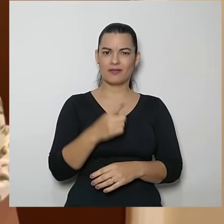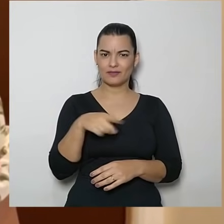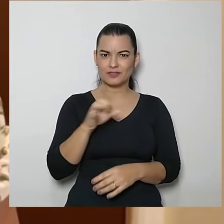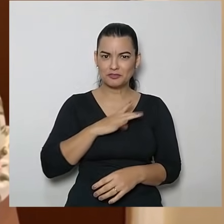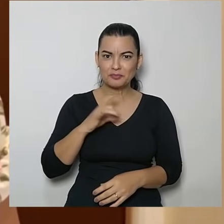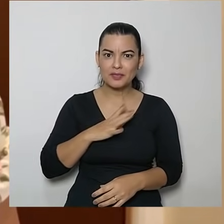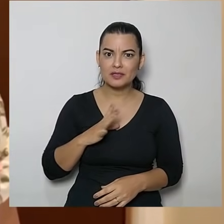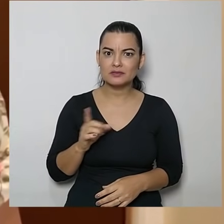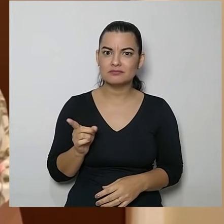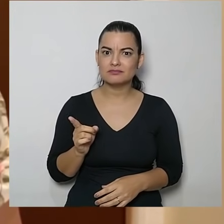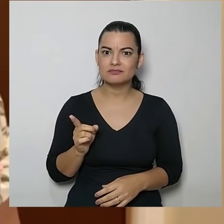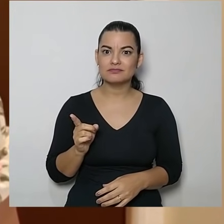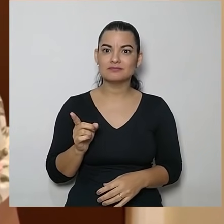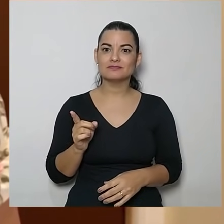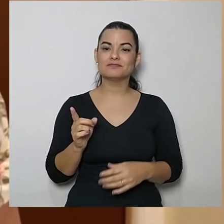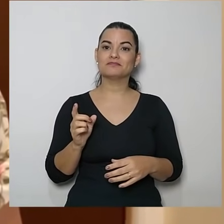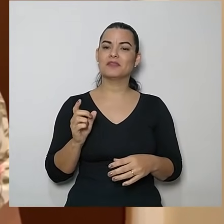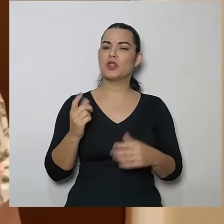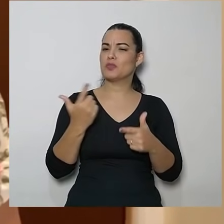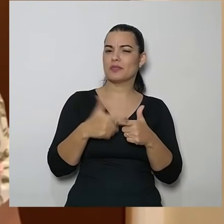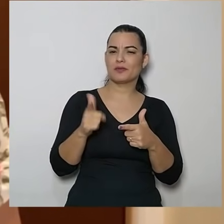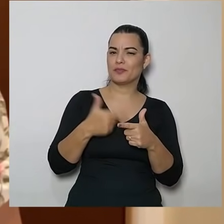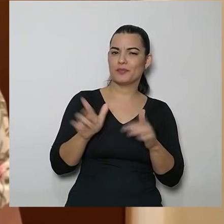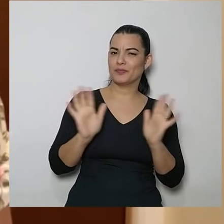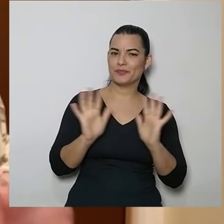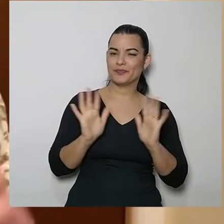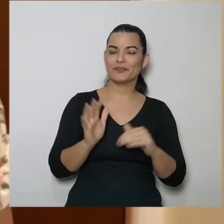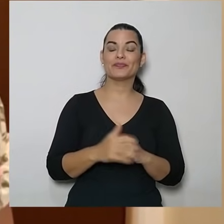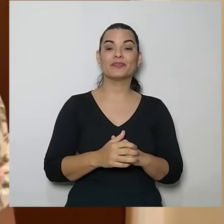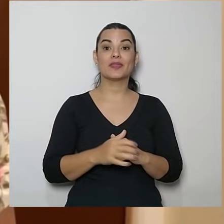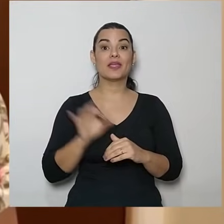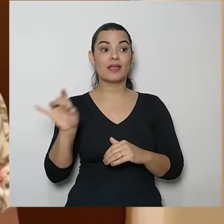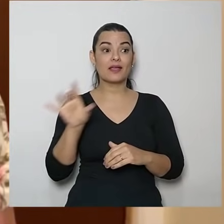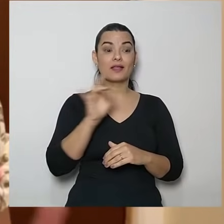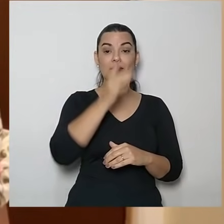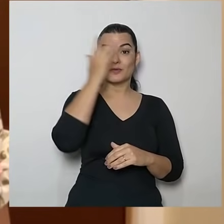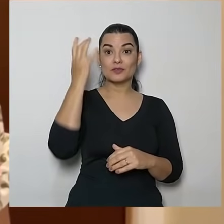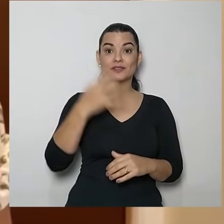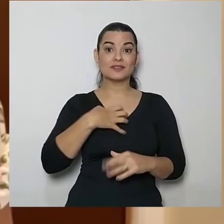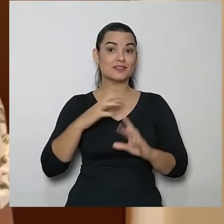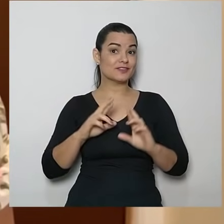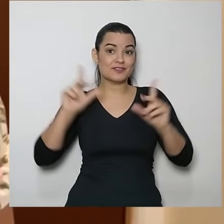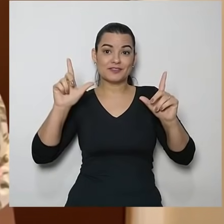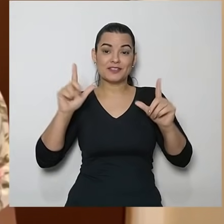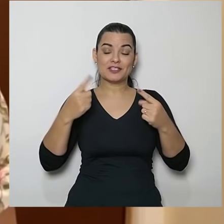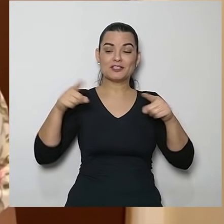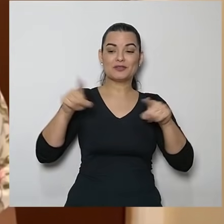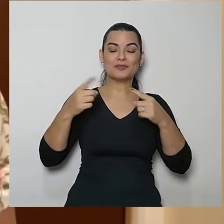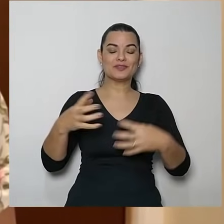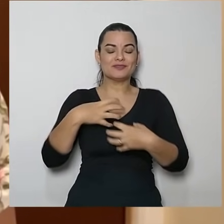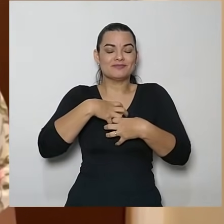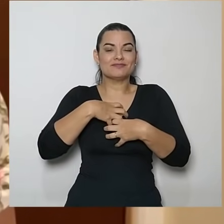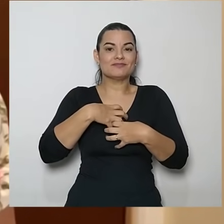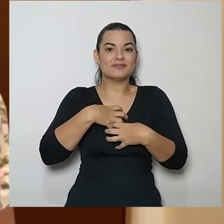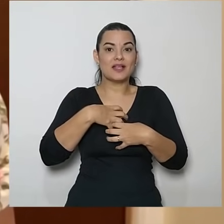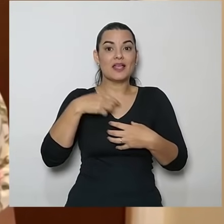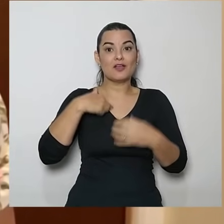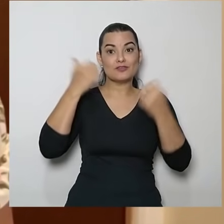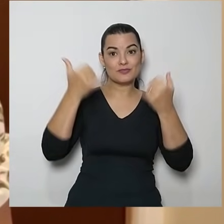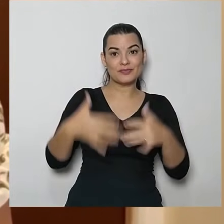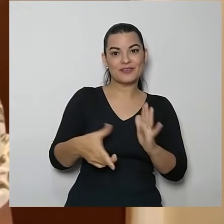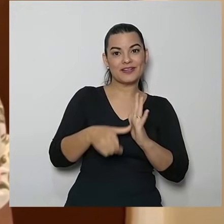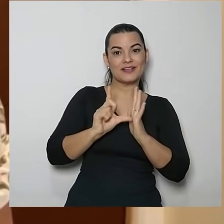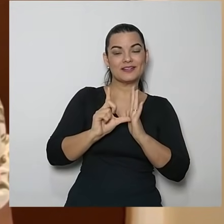com medo? Se ficaram, tudo bem. Cada um reage diferente à música e, como eu expliquei para vocês,